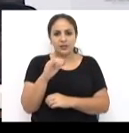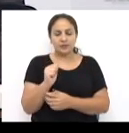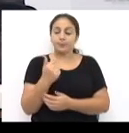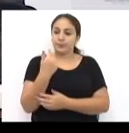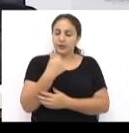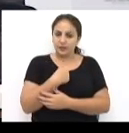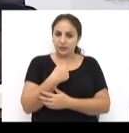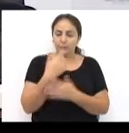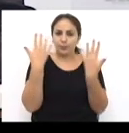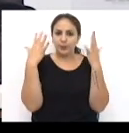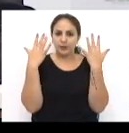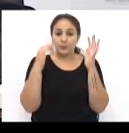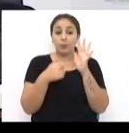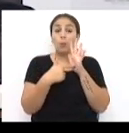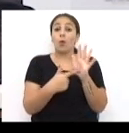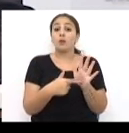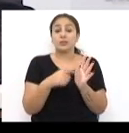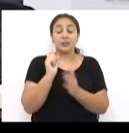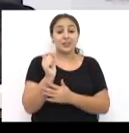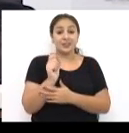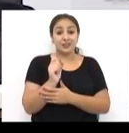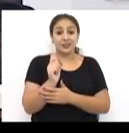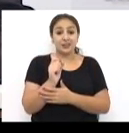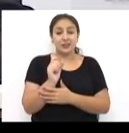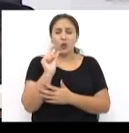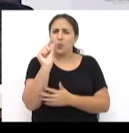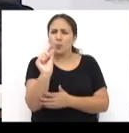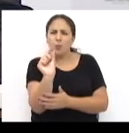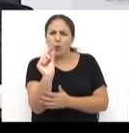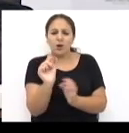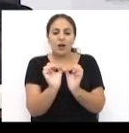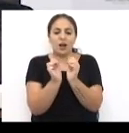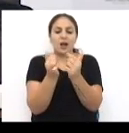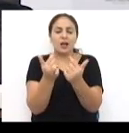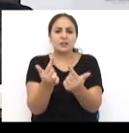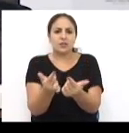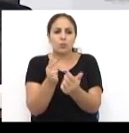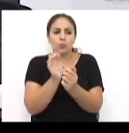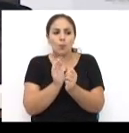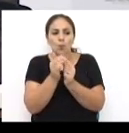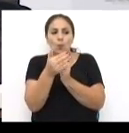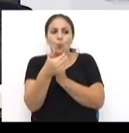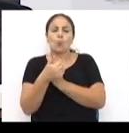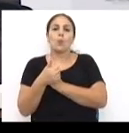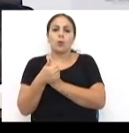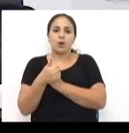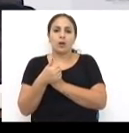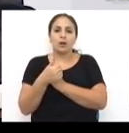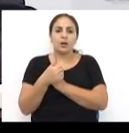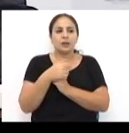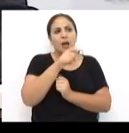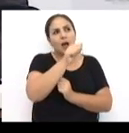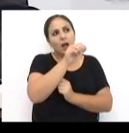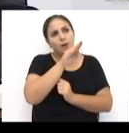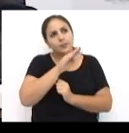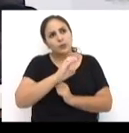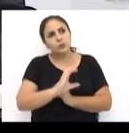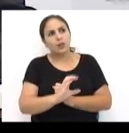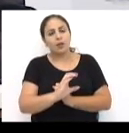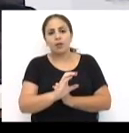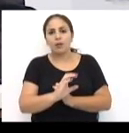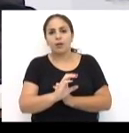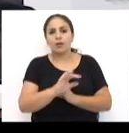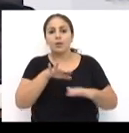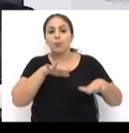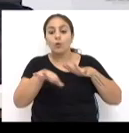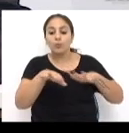demonstra que não são pequenas ações isoladas de partidos A, B ou C que